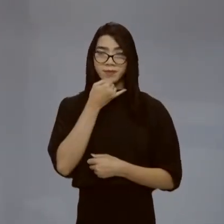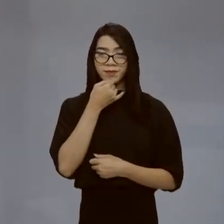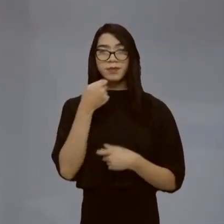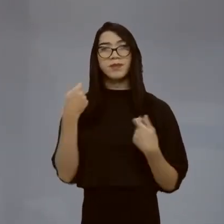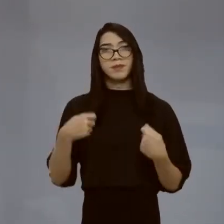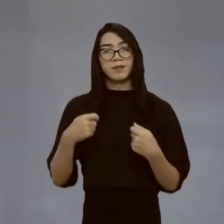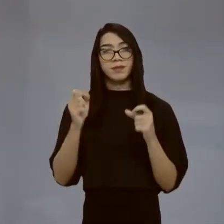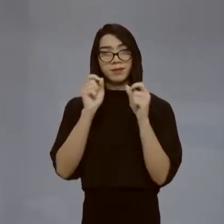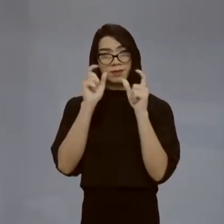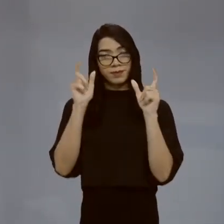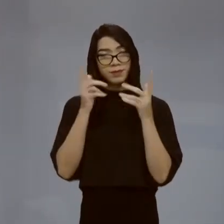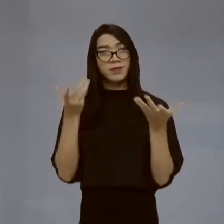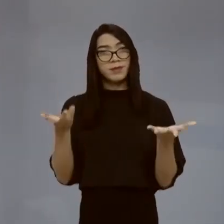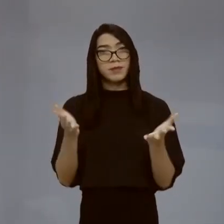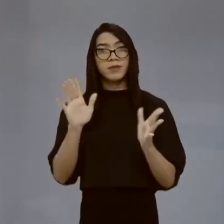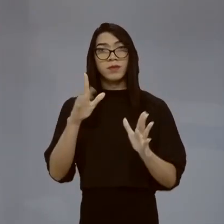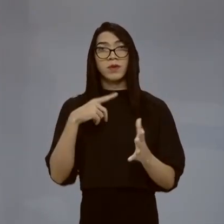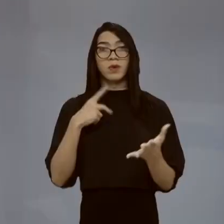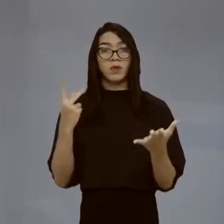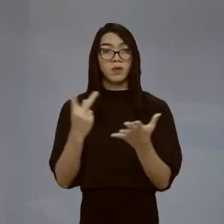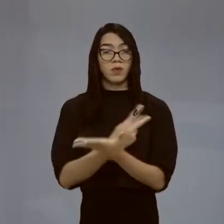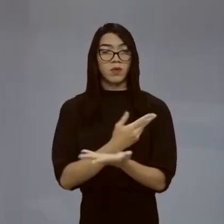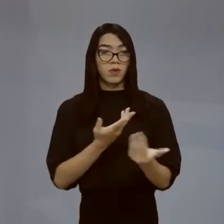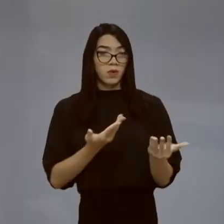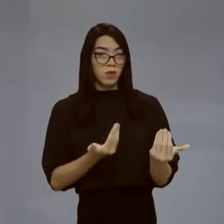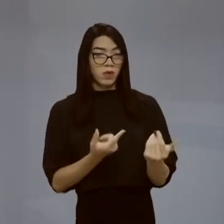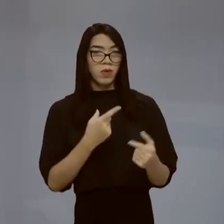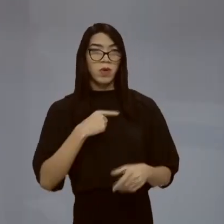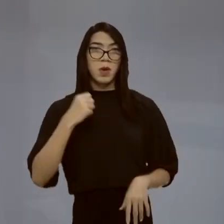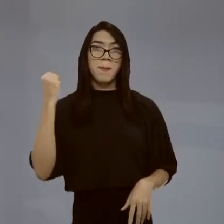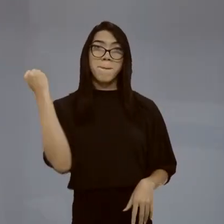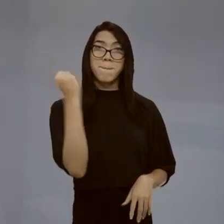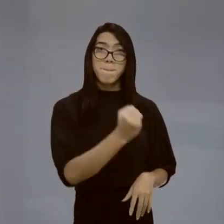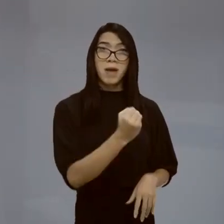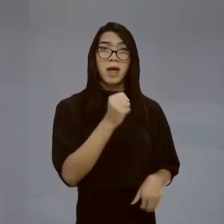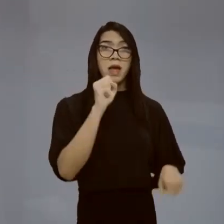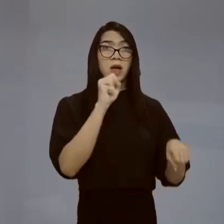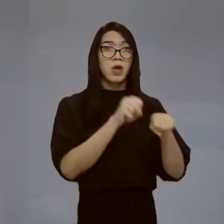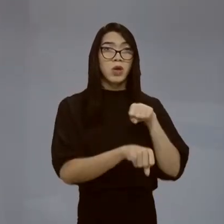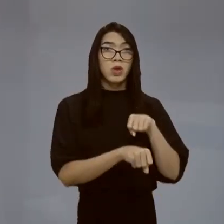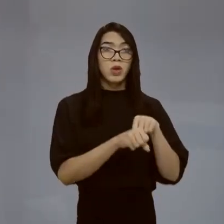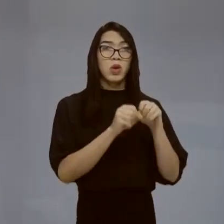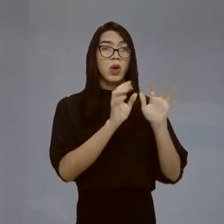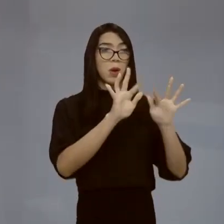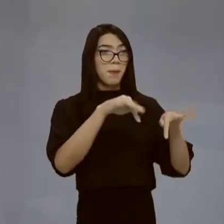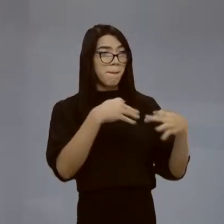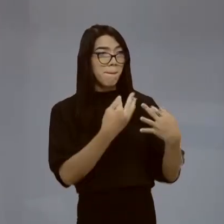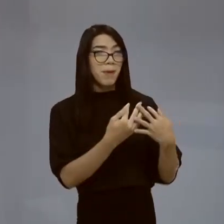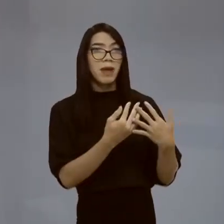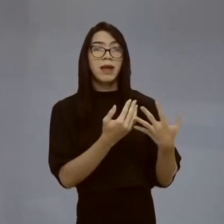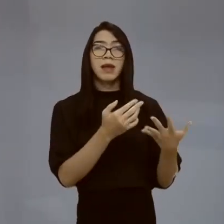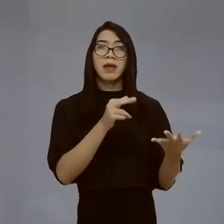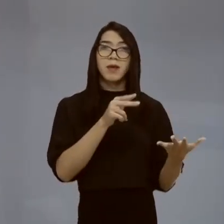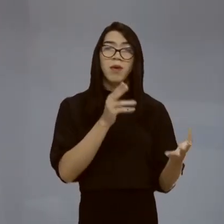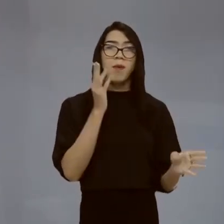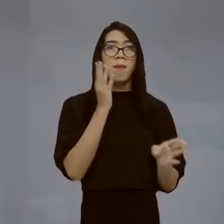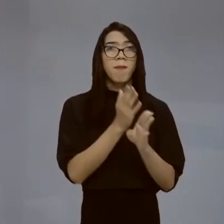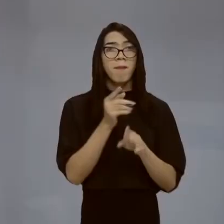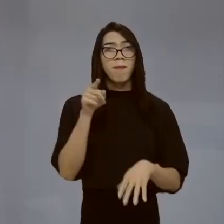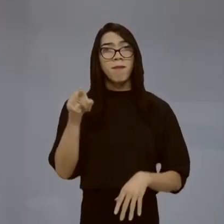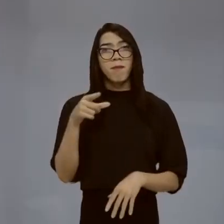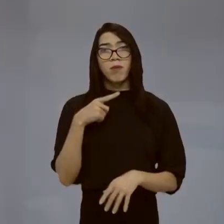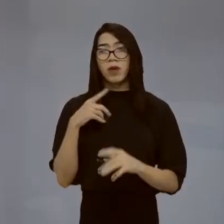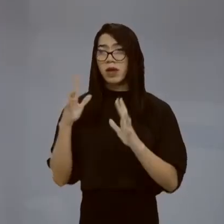Um adolescente matou os pais e o irmão após ser impedido de viver um relacionamento, né? A namorada,